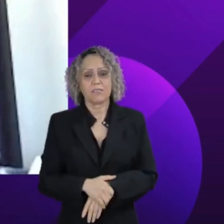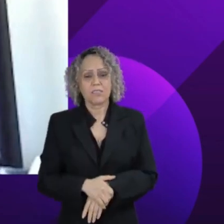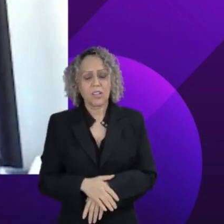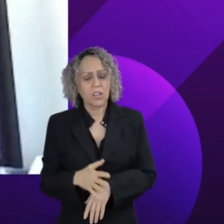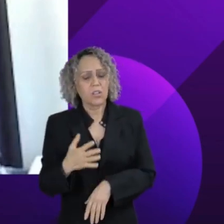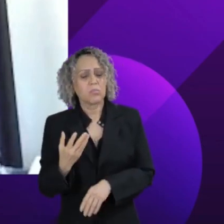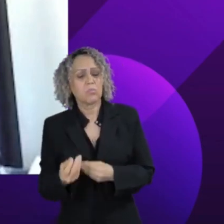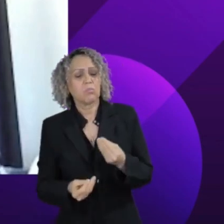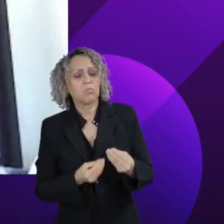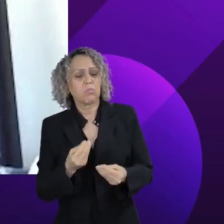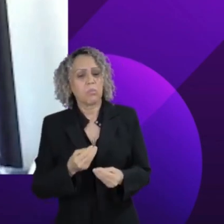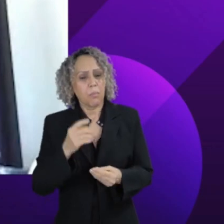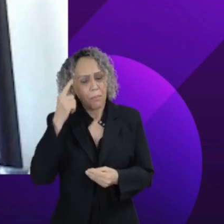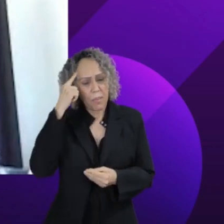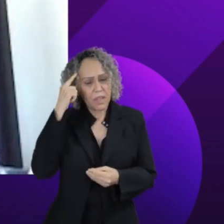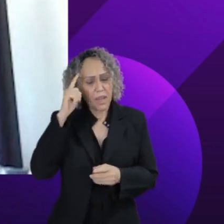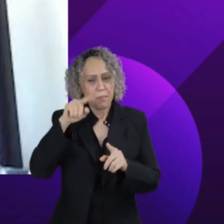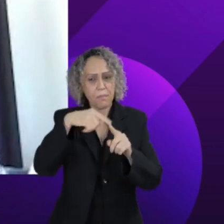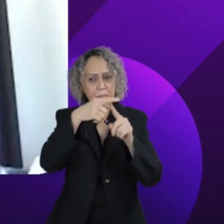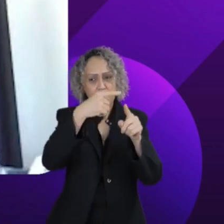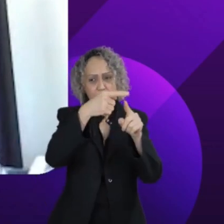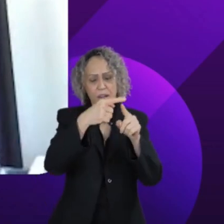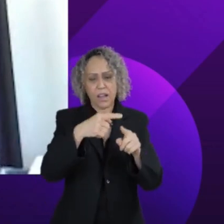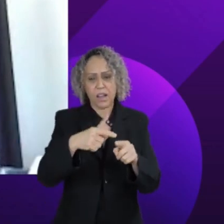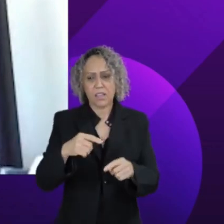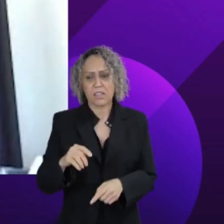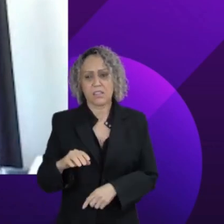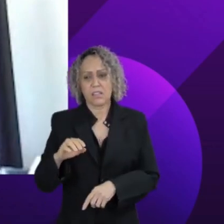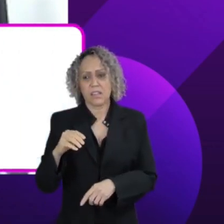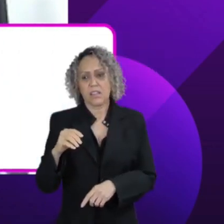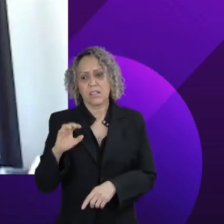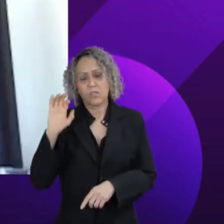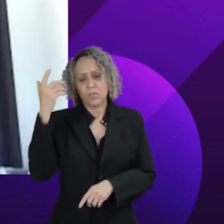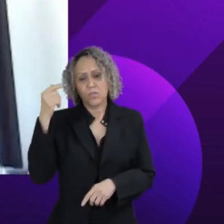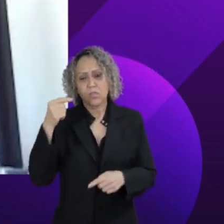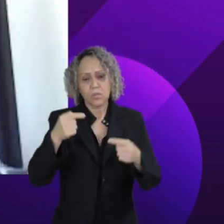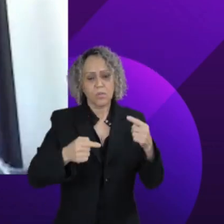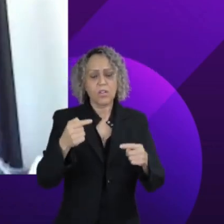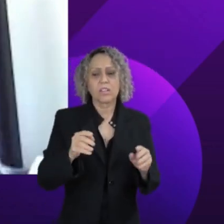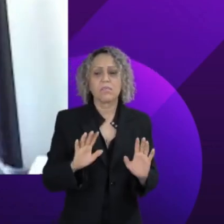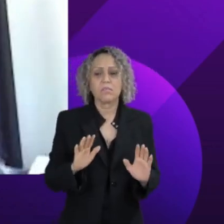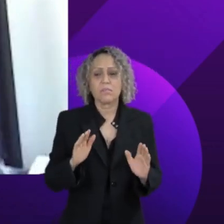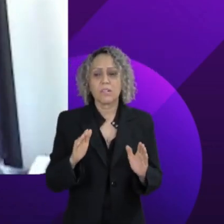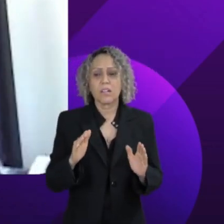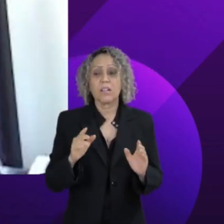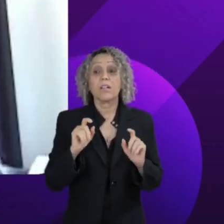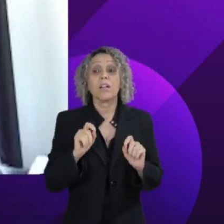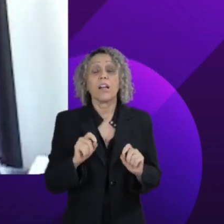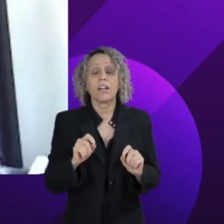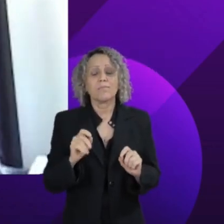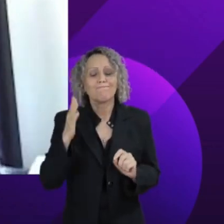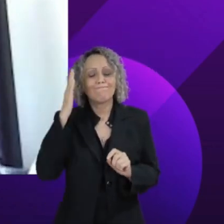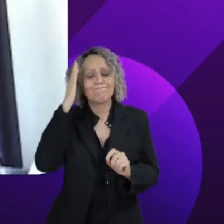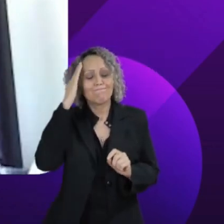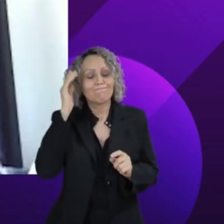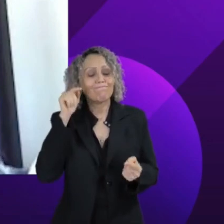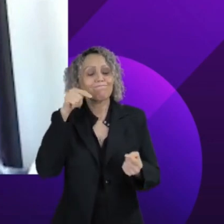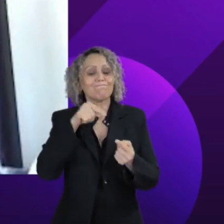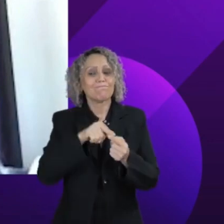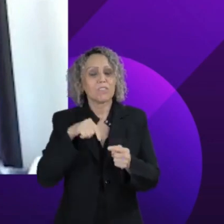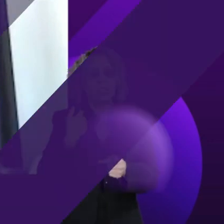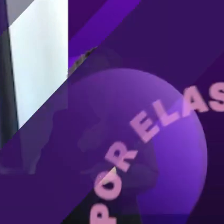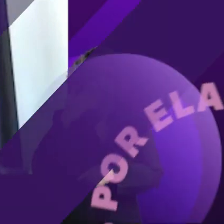mais, conseguir produzir soluções políticas, passa por ter essa sensibilidade, passa por entender os nossos